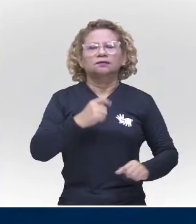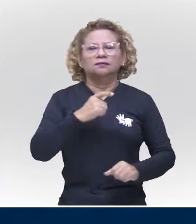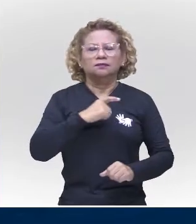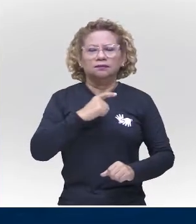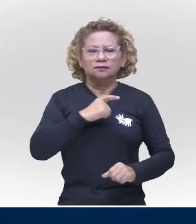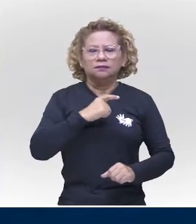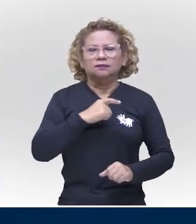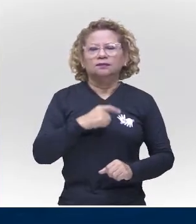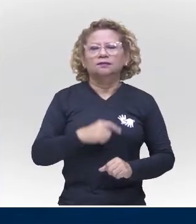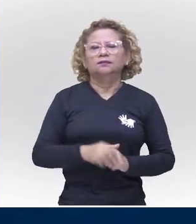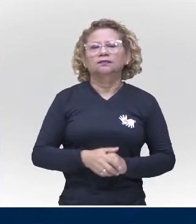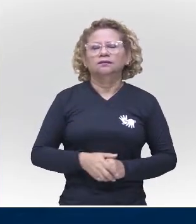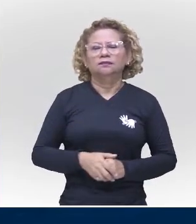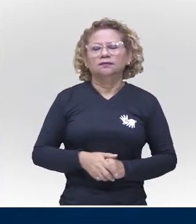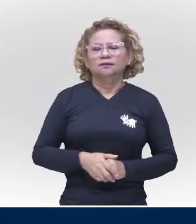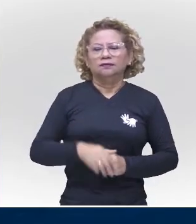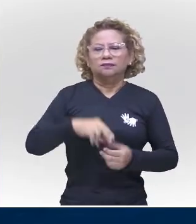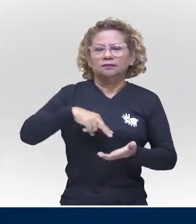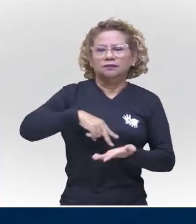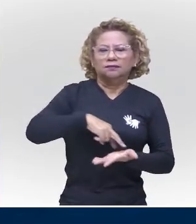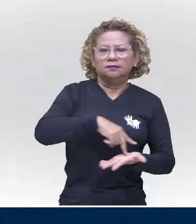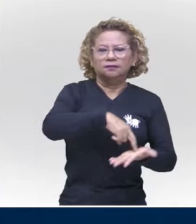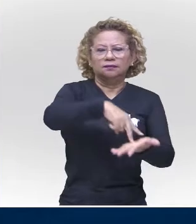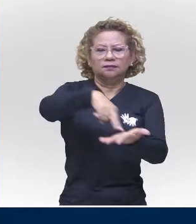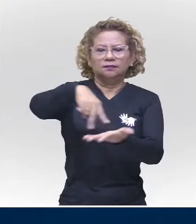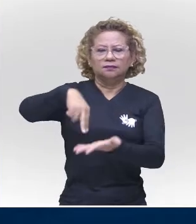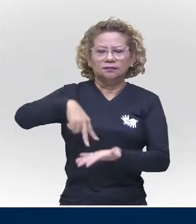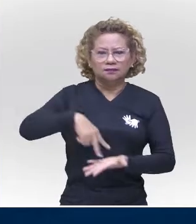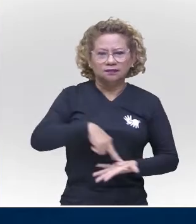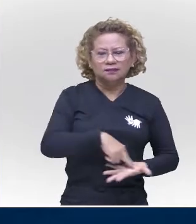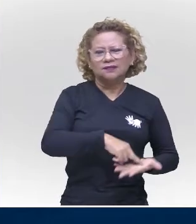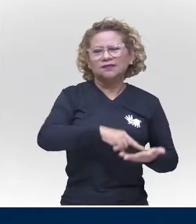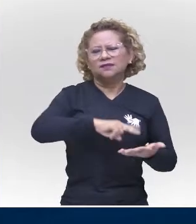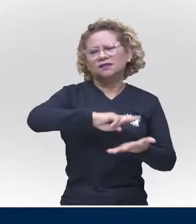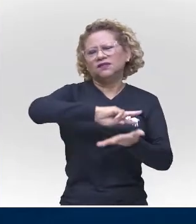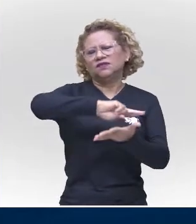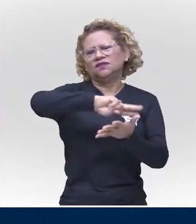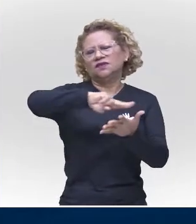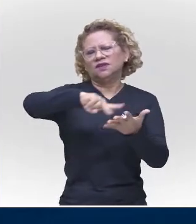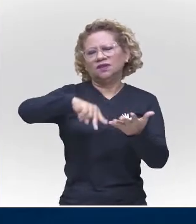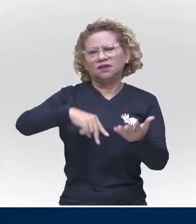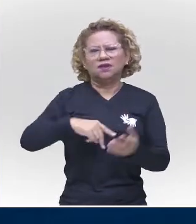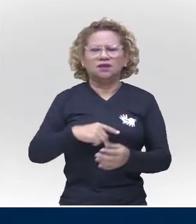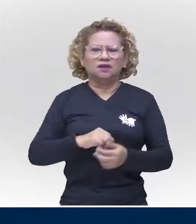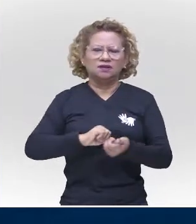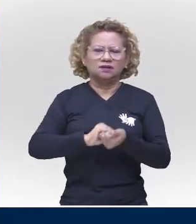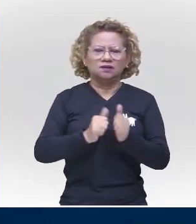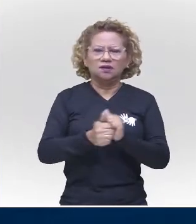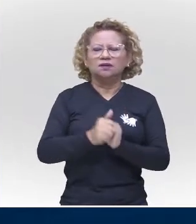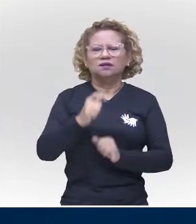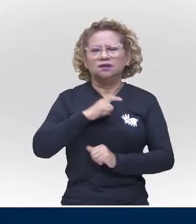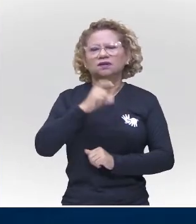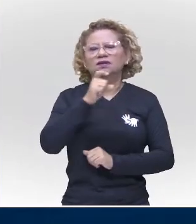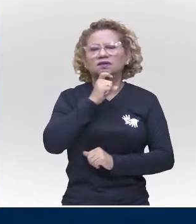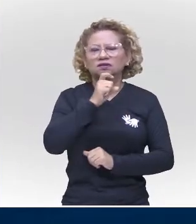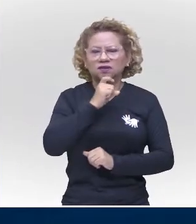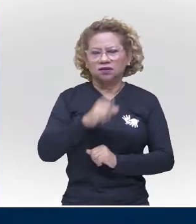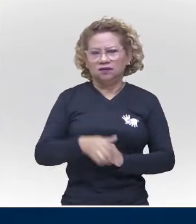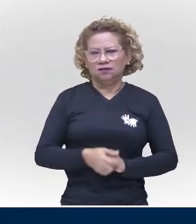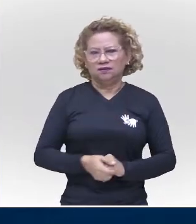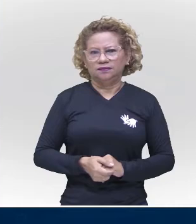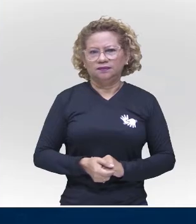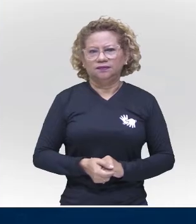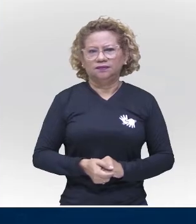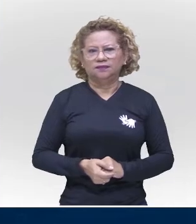é a patinação, tem o hóquei sobre gelo, tem vários esportes que são praticados, tanto é que a gente